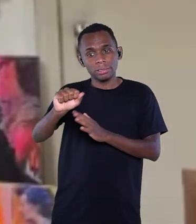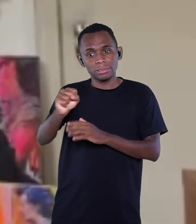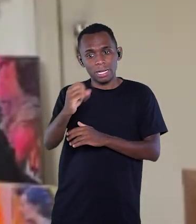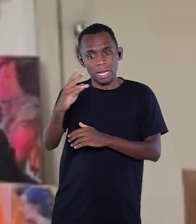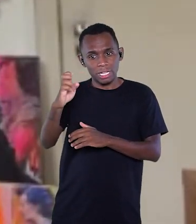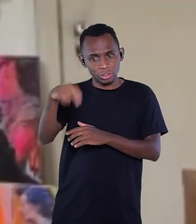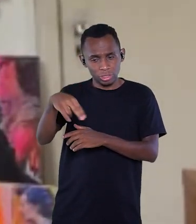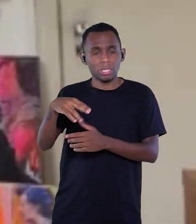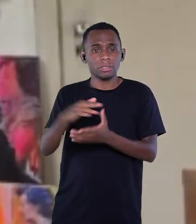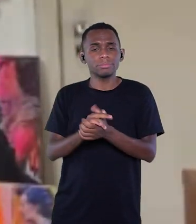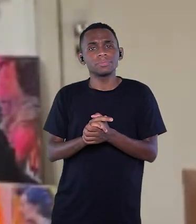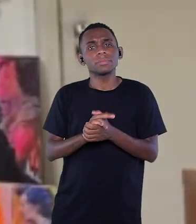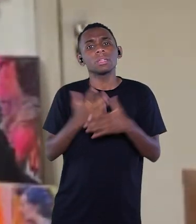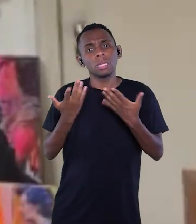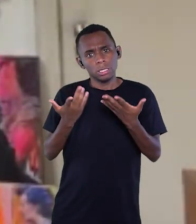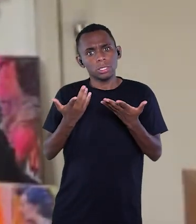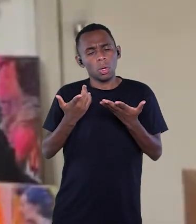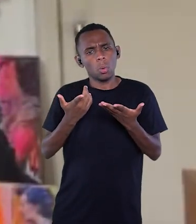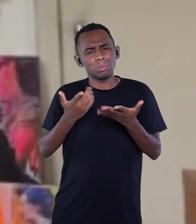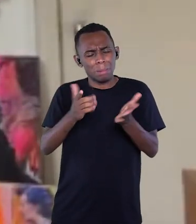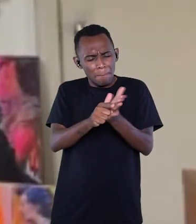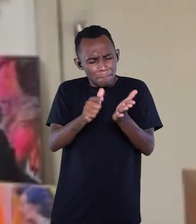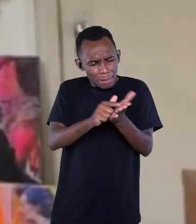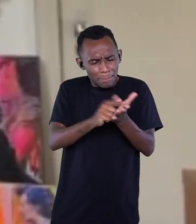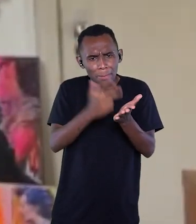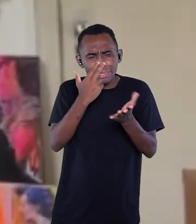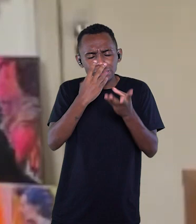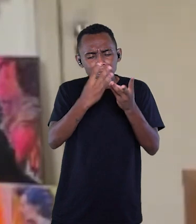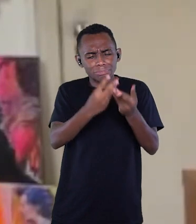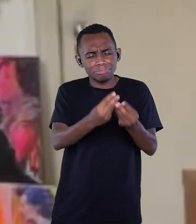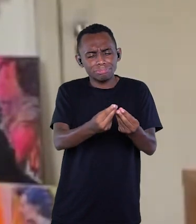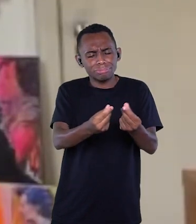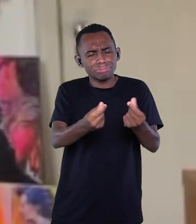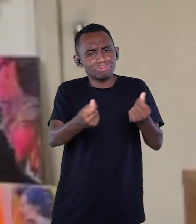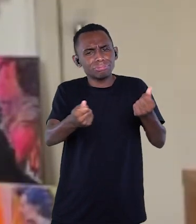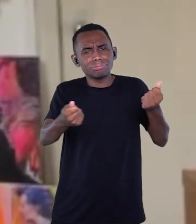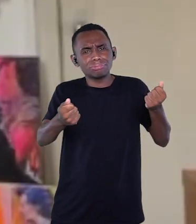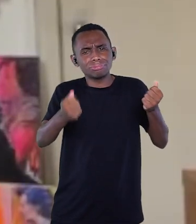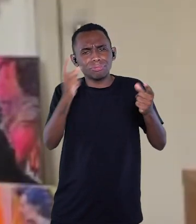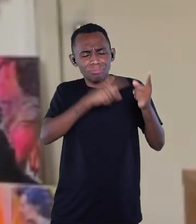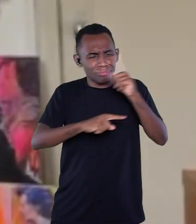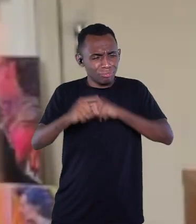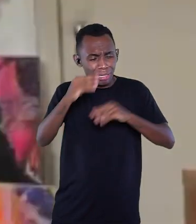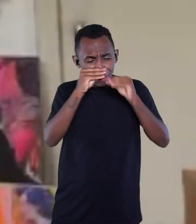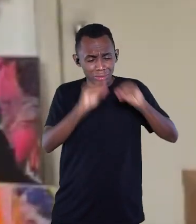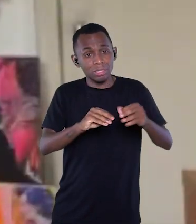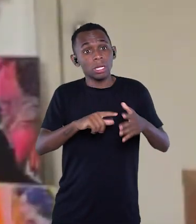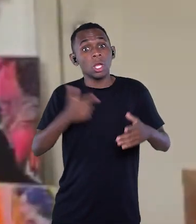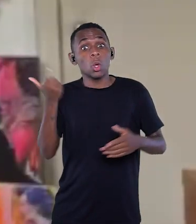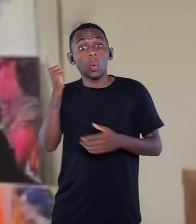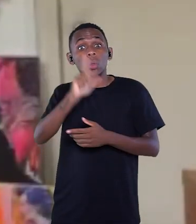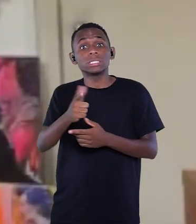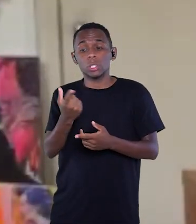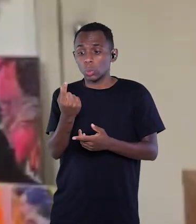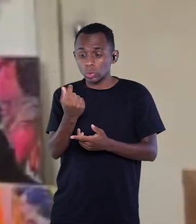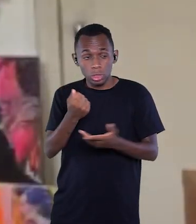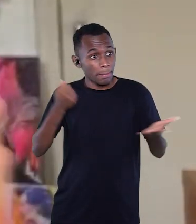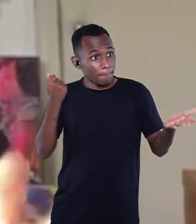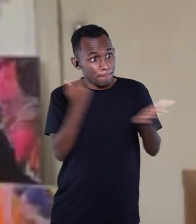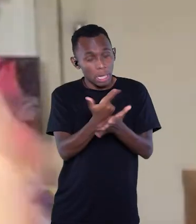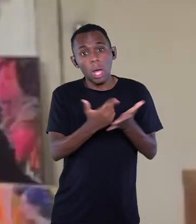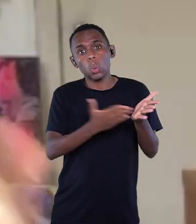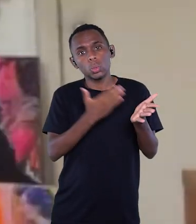luxo também, uma edição simples, mas ele estava com as páginas soltando, e aí eu lembro assim, que isso, conseguir o dinheiro para comprar esse